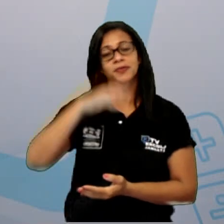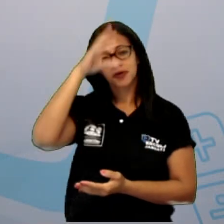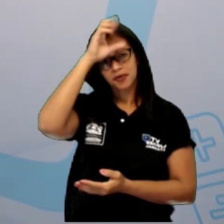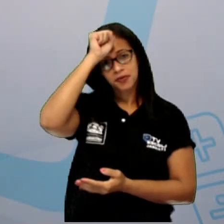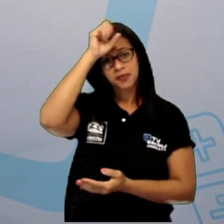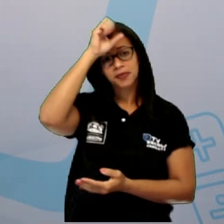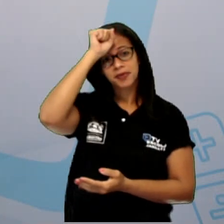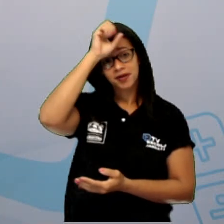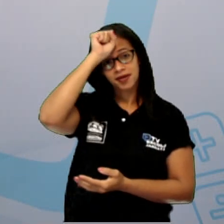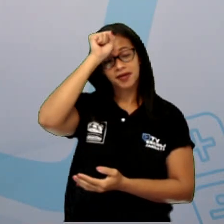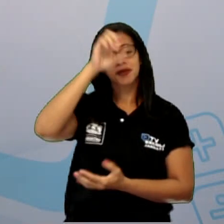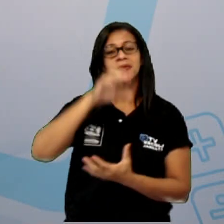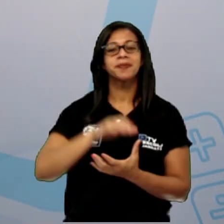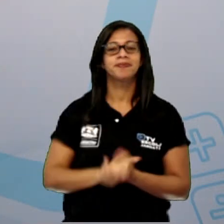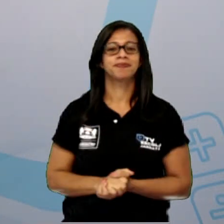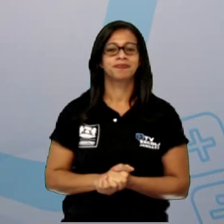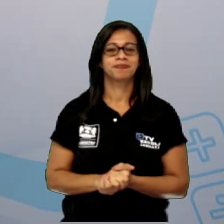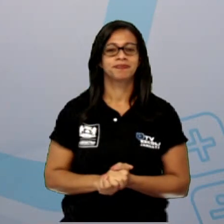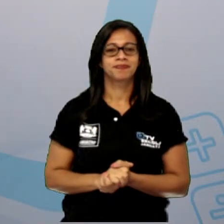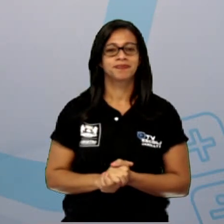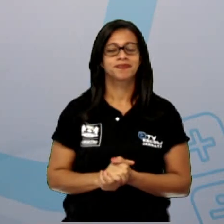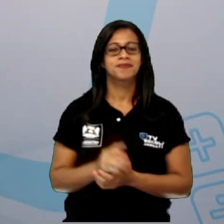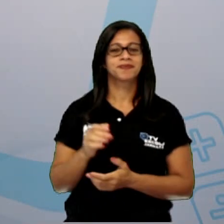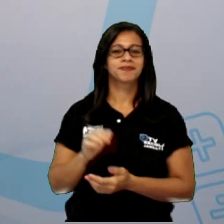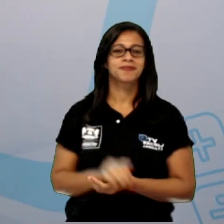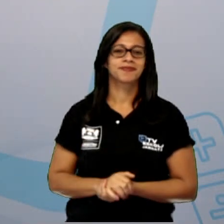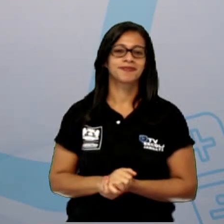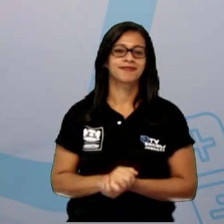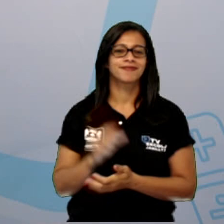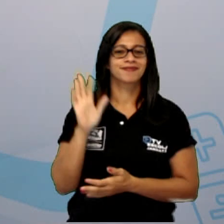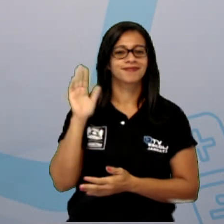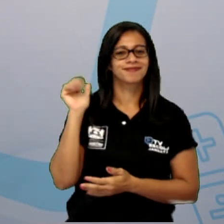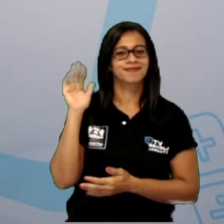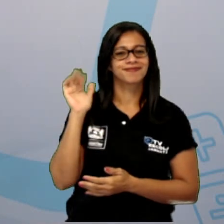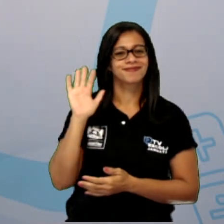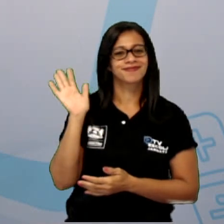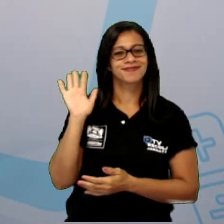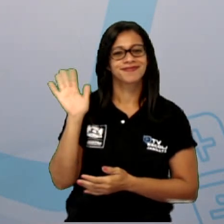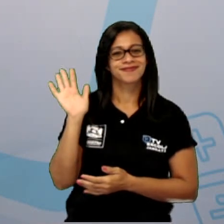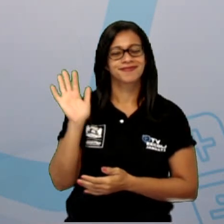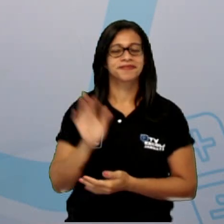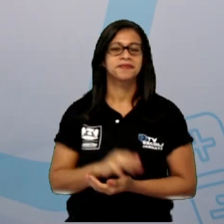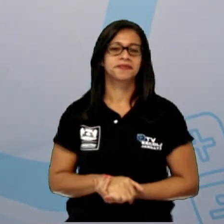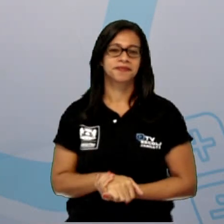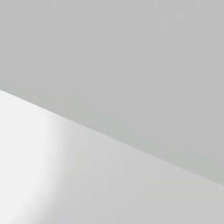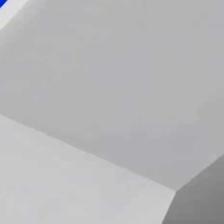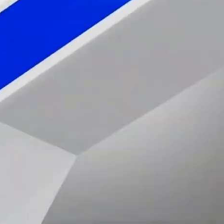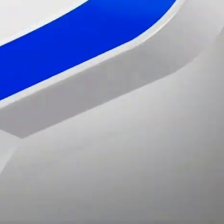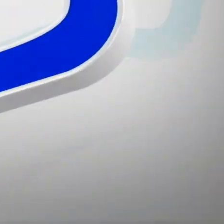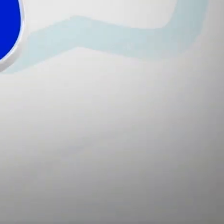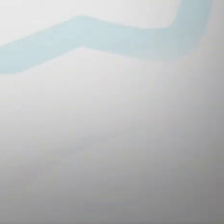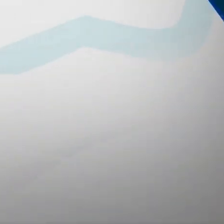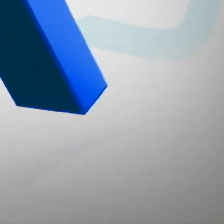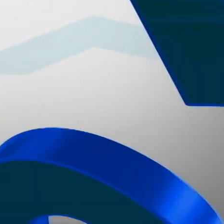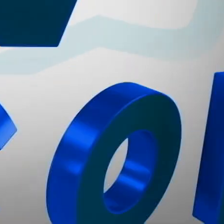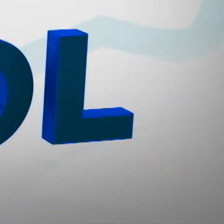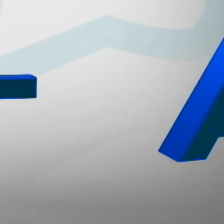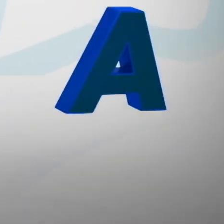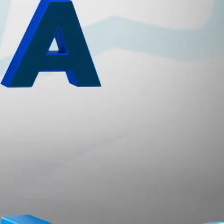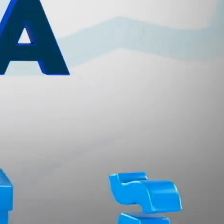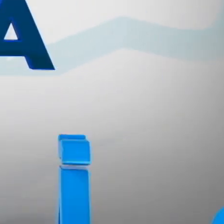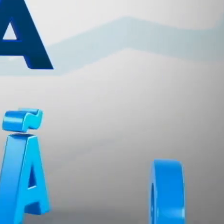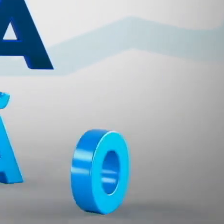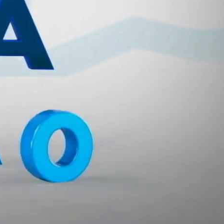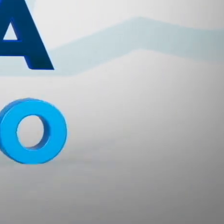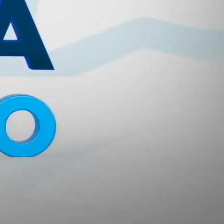aprendido bastante. Até a próxima. Fique com Deus. Tchau.